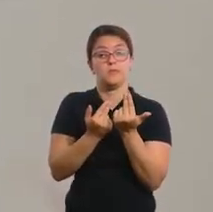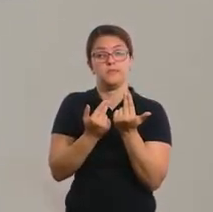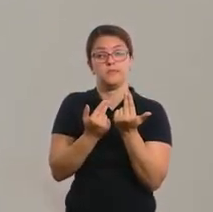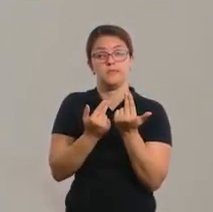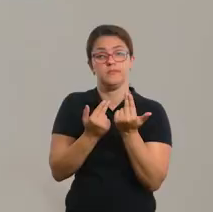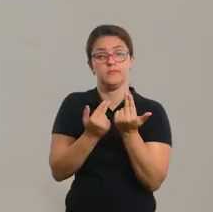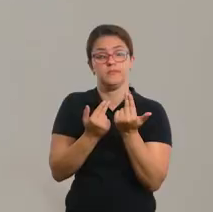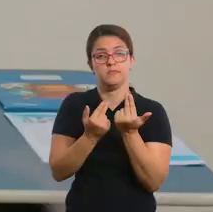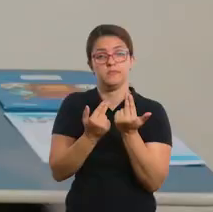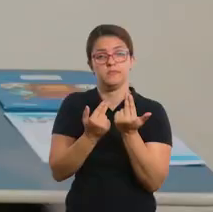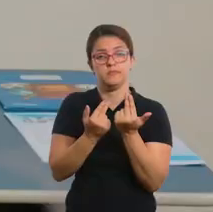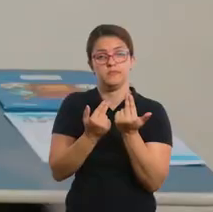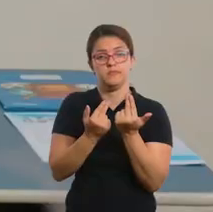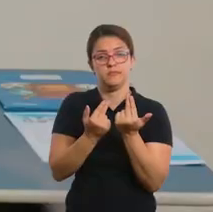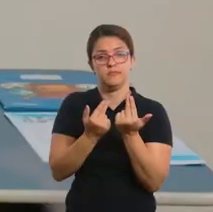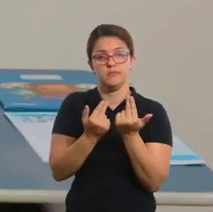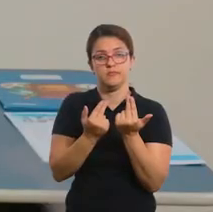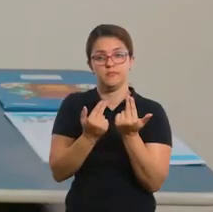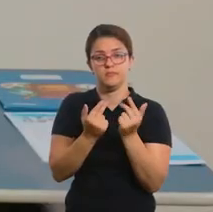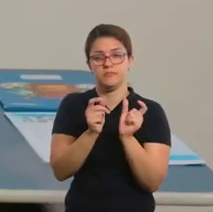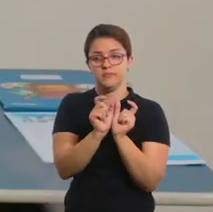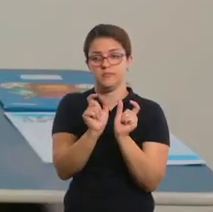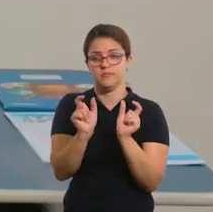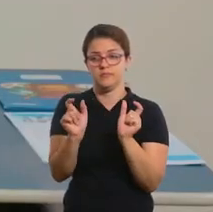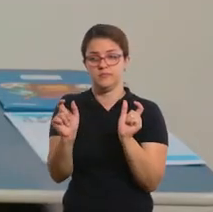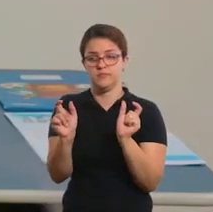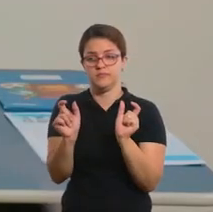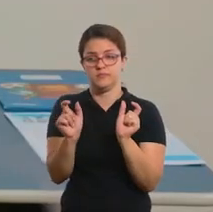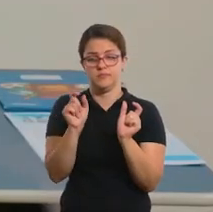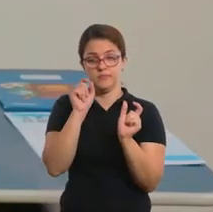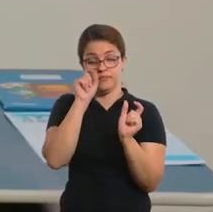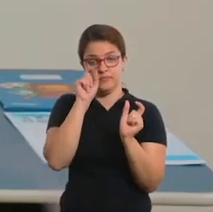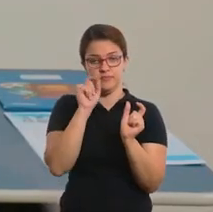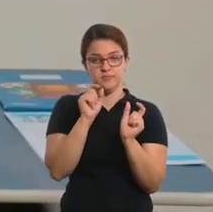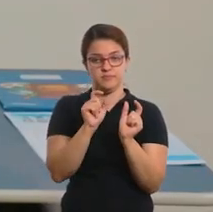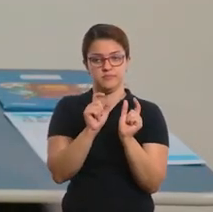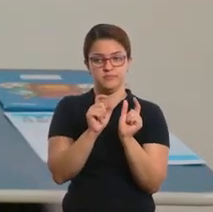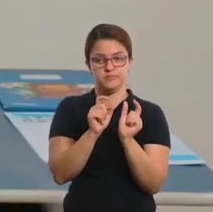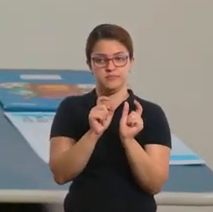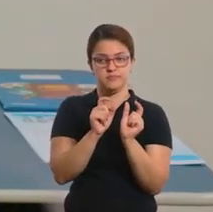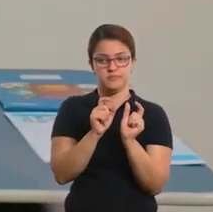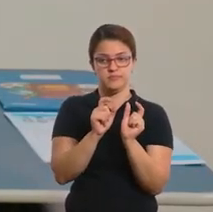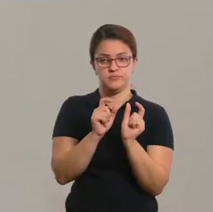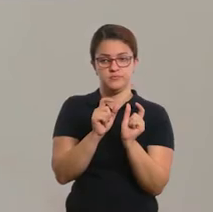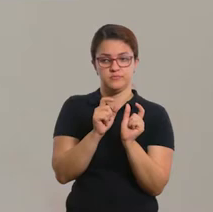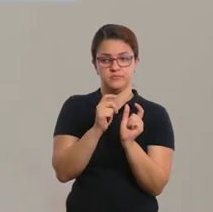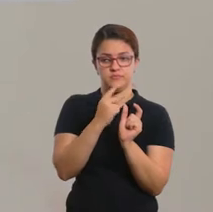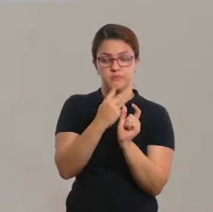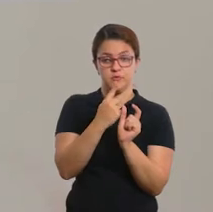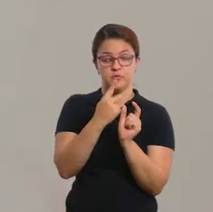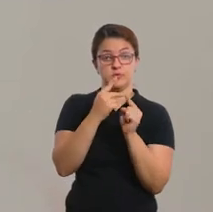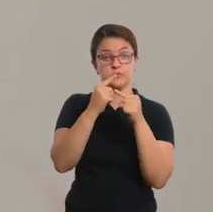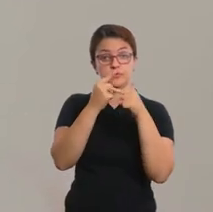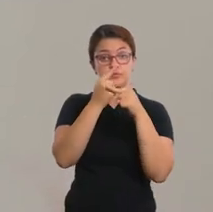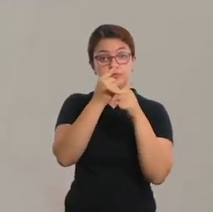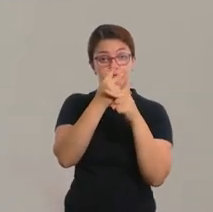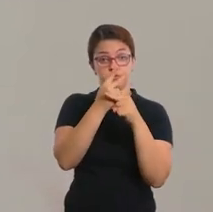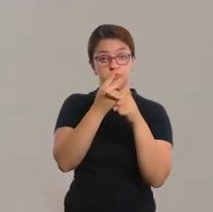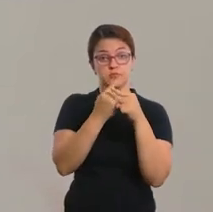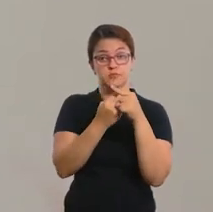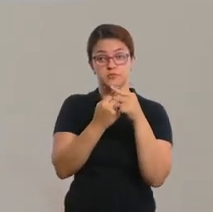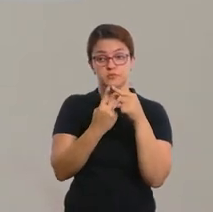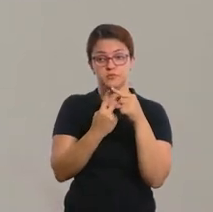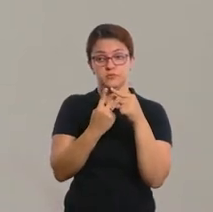dos 12 avos. Então, nós vamos pegar essas duas partes, que vai dar 2 dozeavos, e